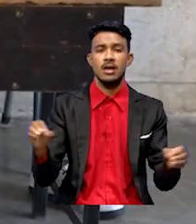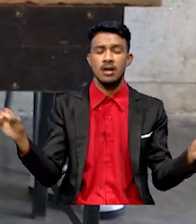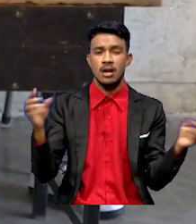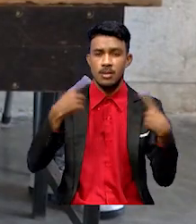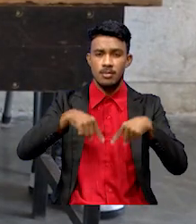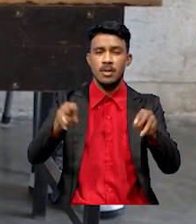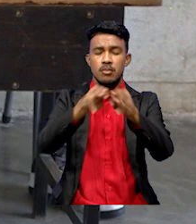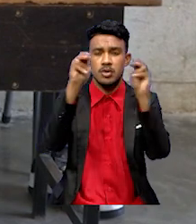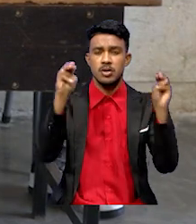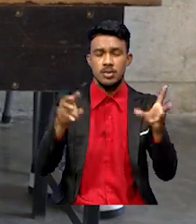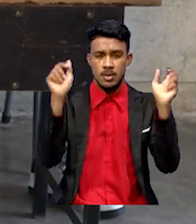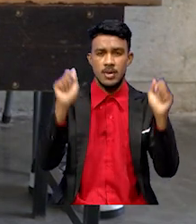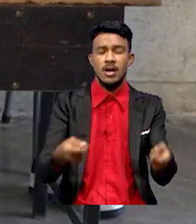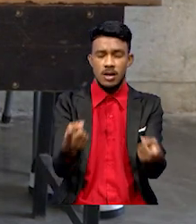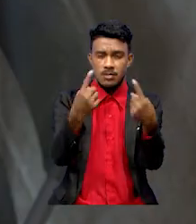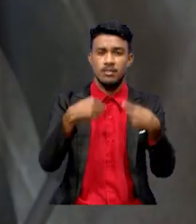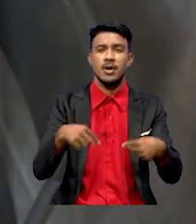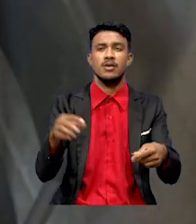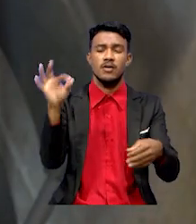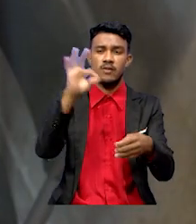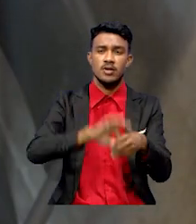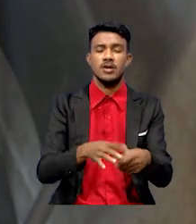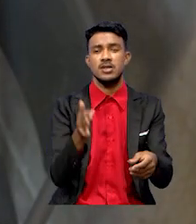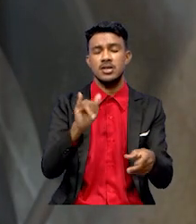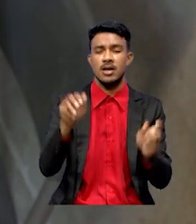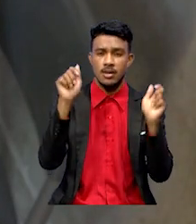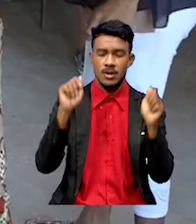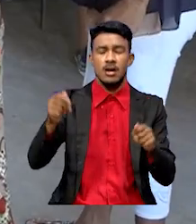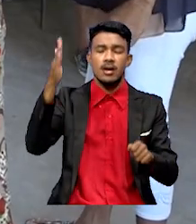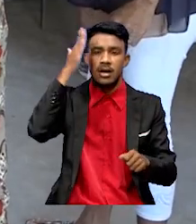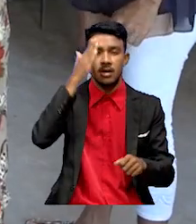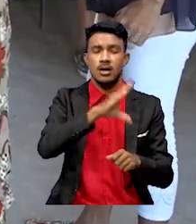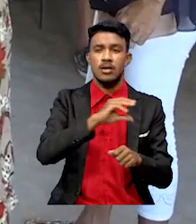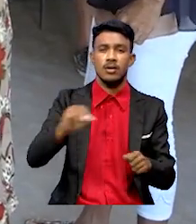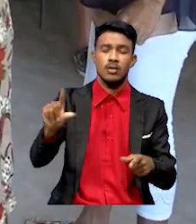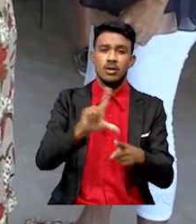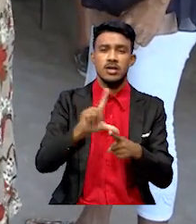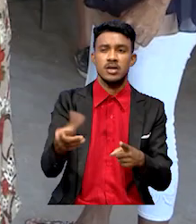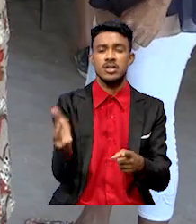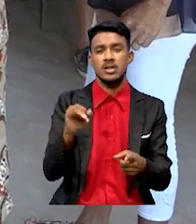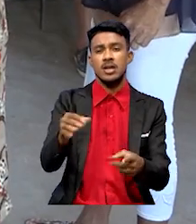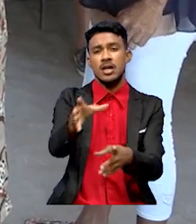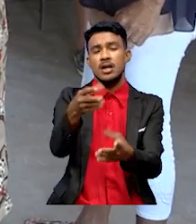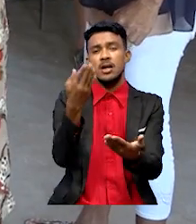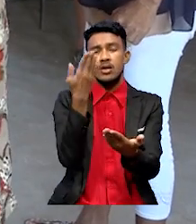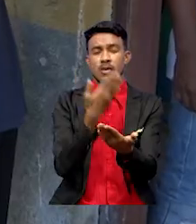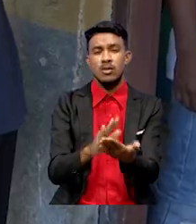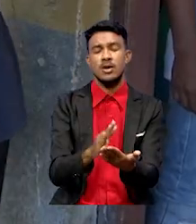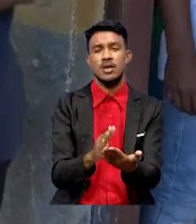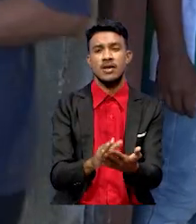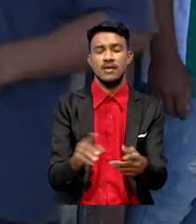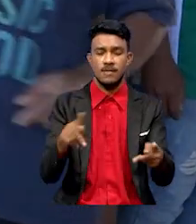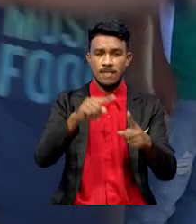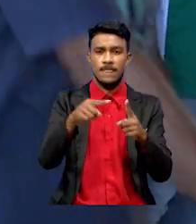município para bele mais a tu vota ba será com certeza será tinona e lista né será rola tinona tá mas sai de mal tu ia quando